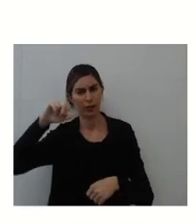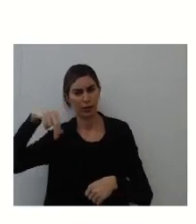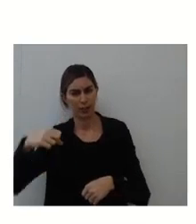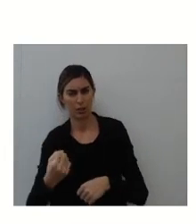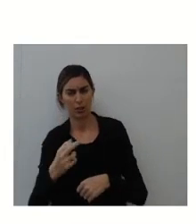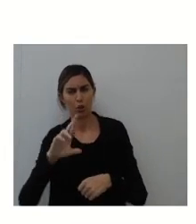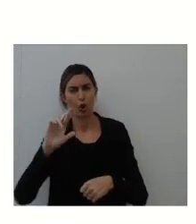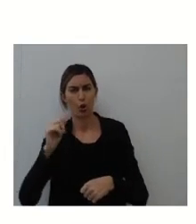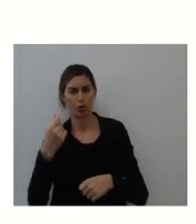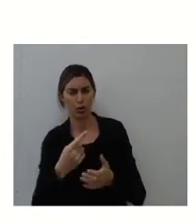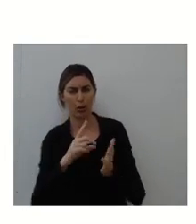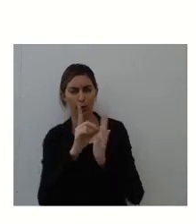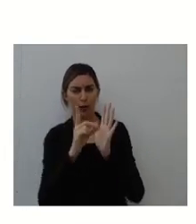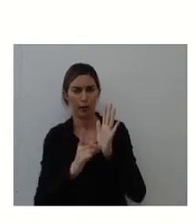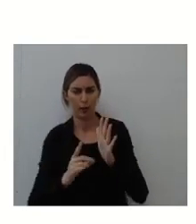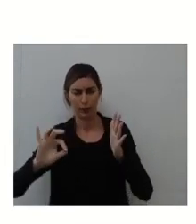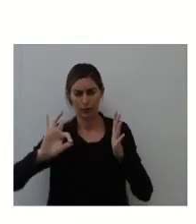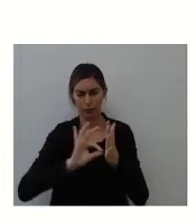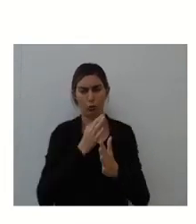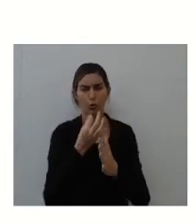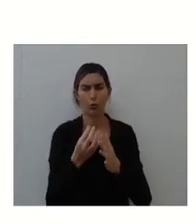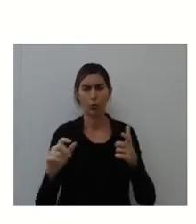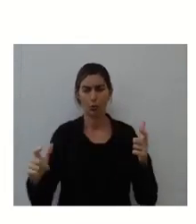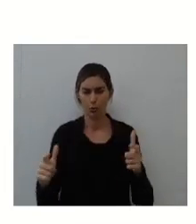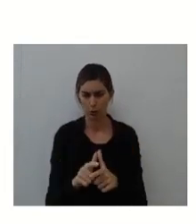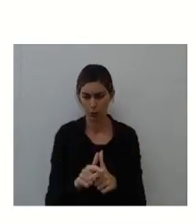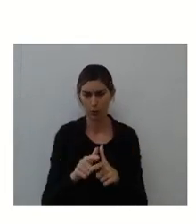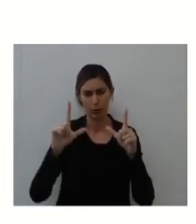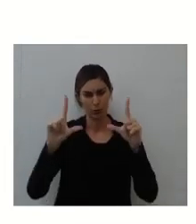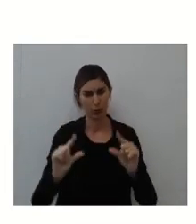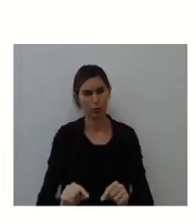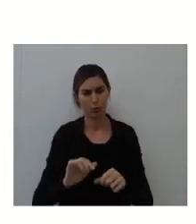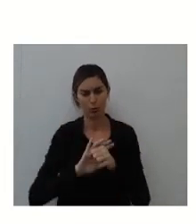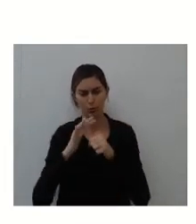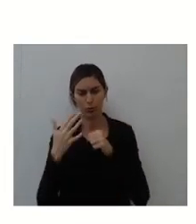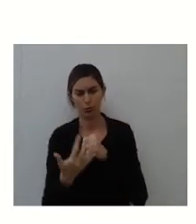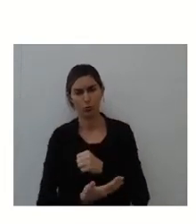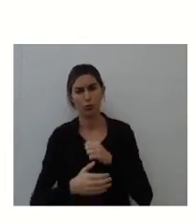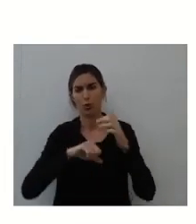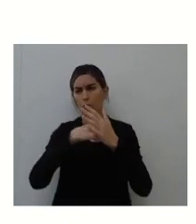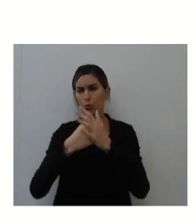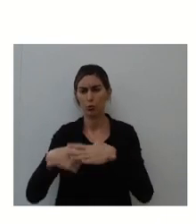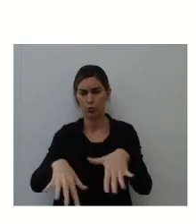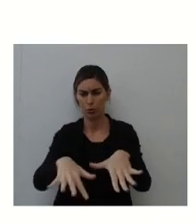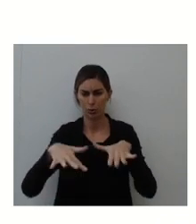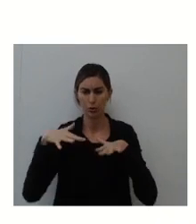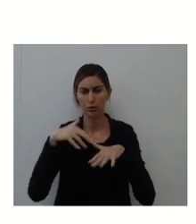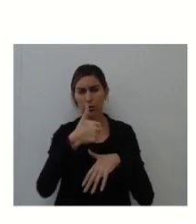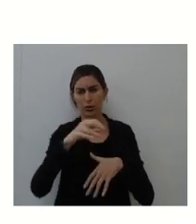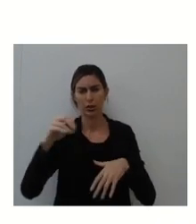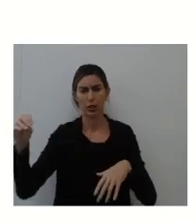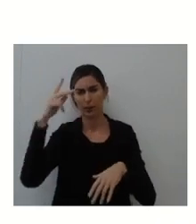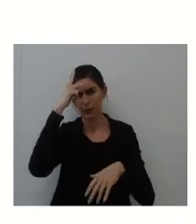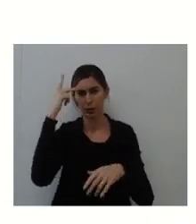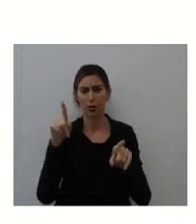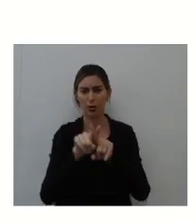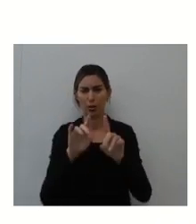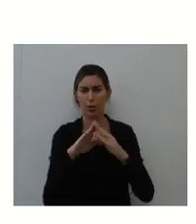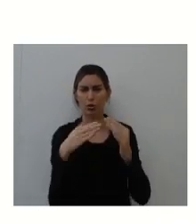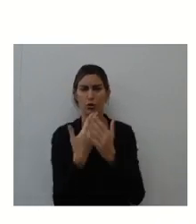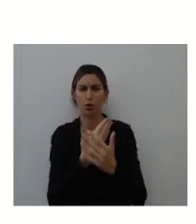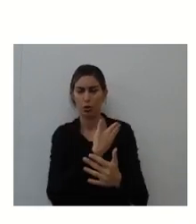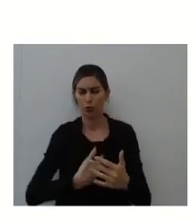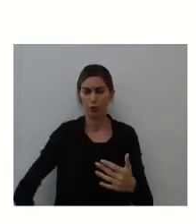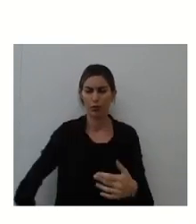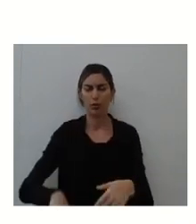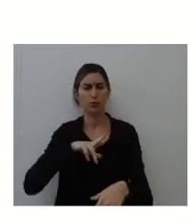primeiro decreto com medidas de contenção da Covid-19, suspendendo eventos com mais de 100 pessoas e as aulas nas escolas públicas